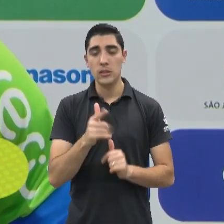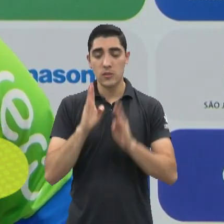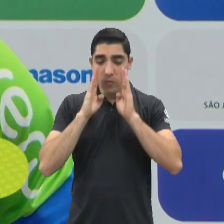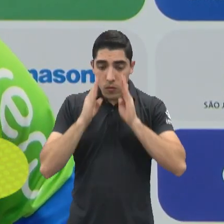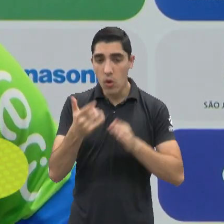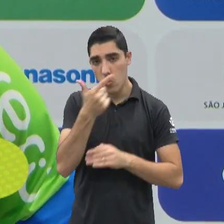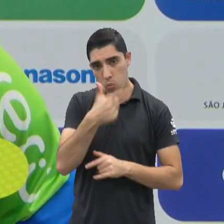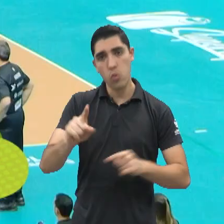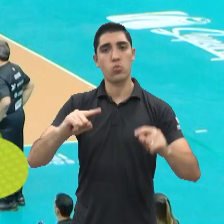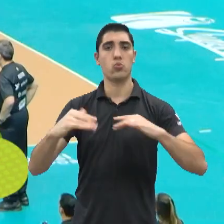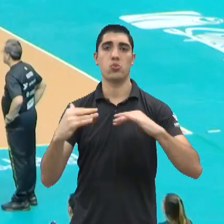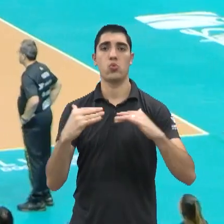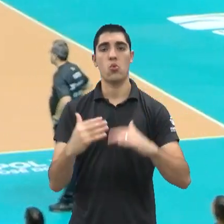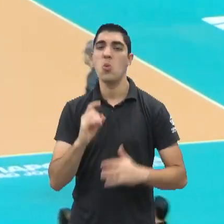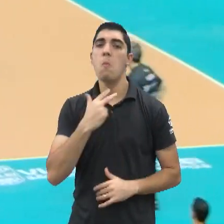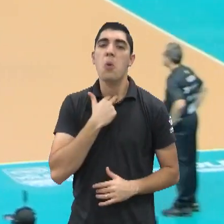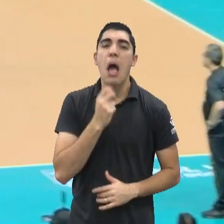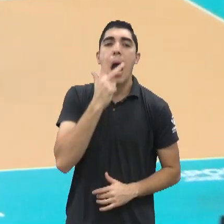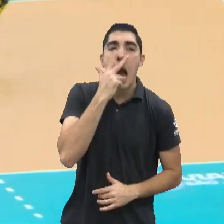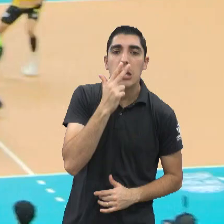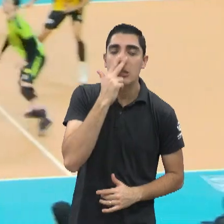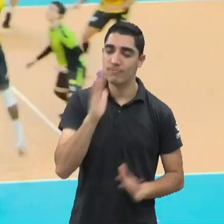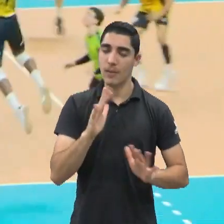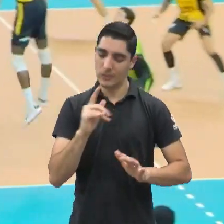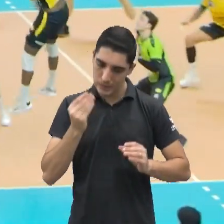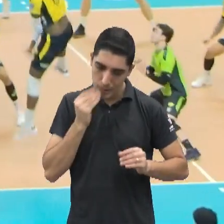aconteceu, sem achismo.